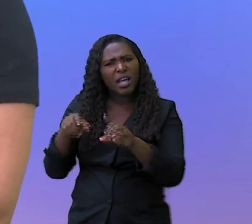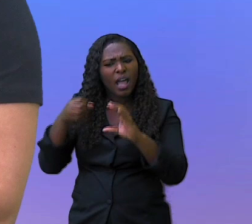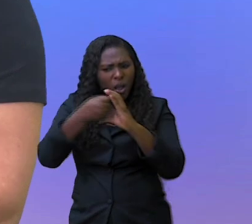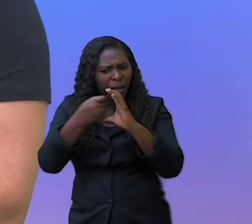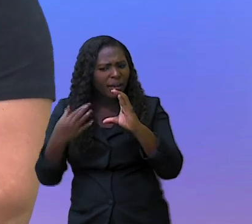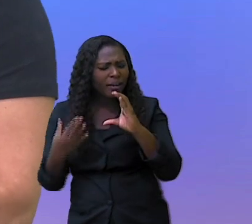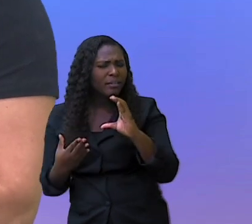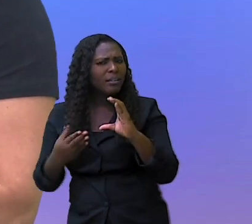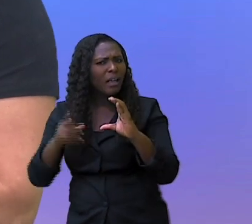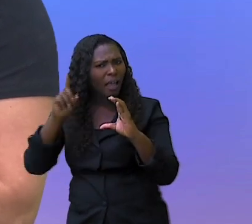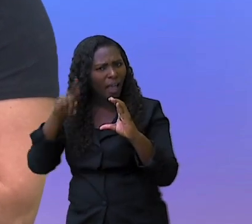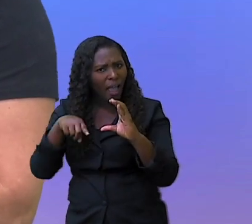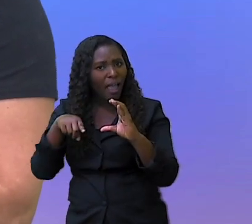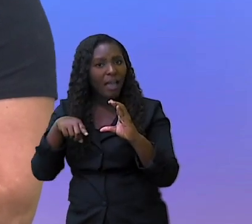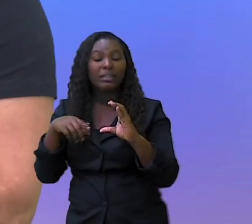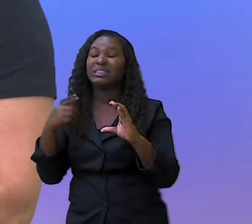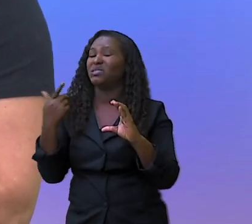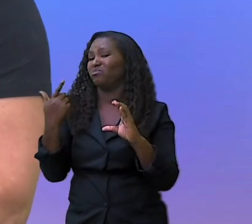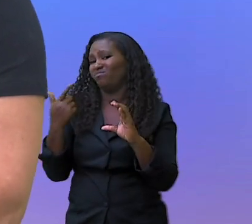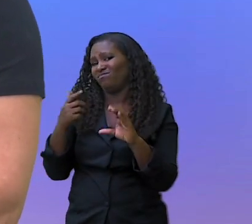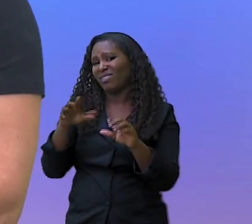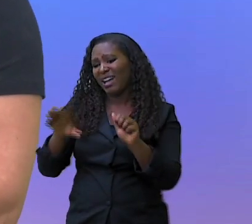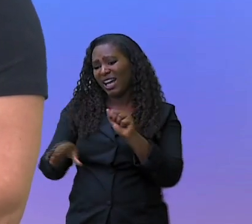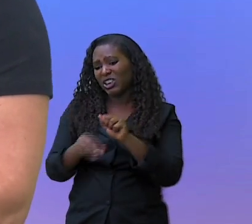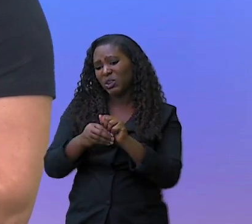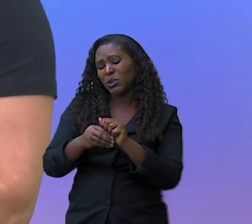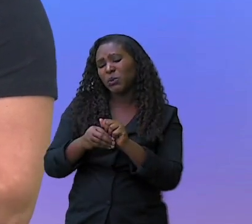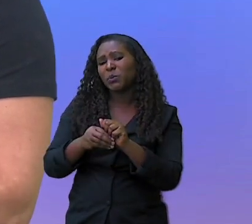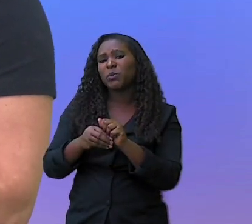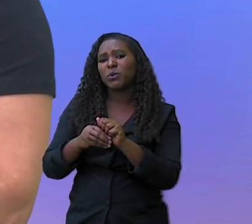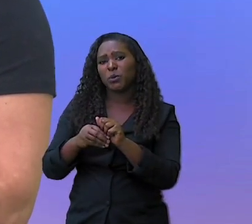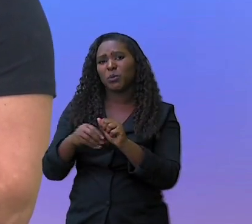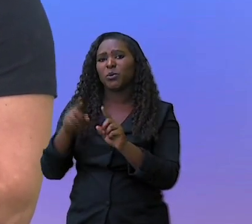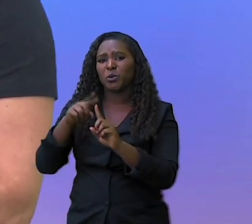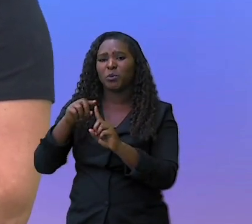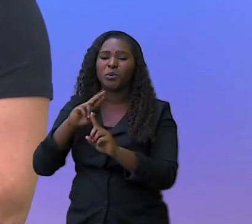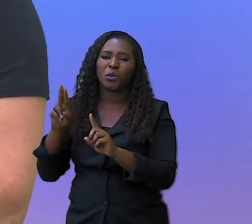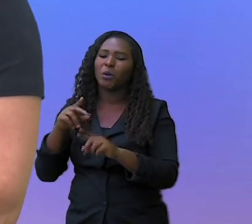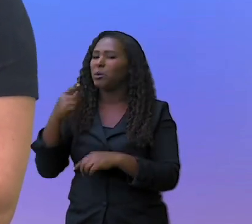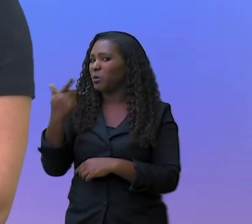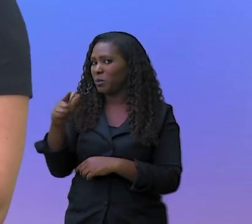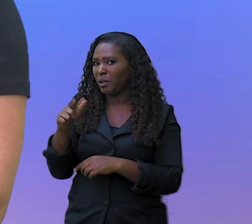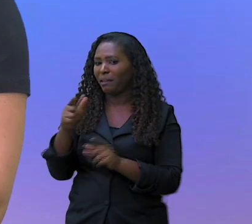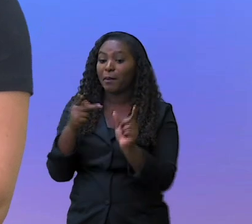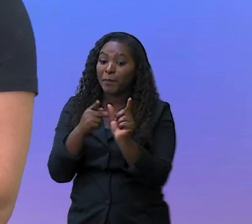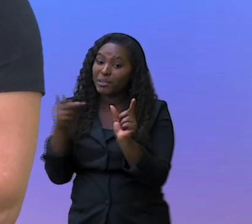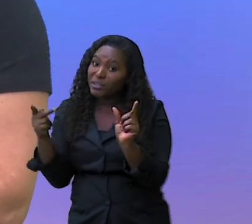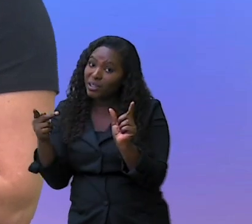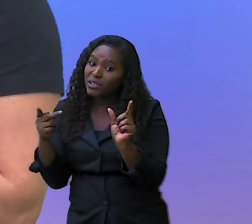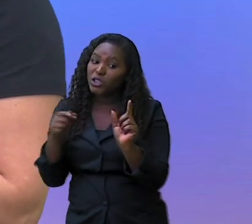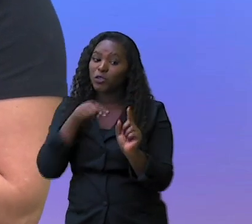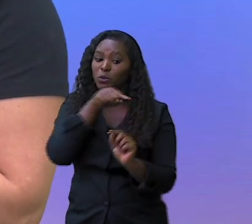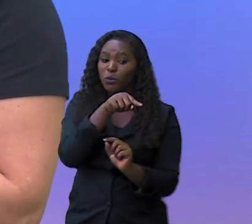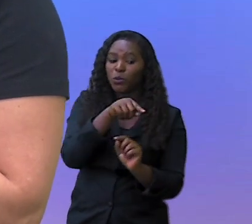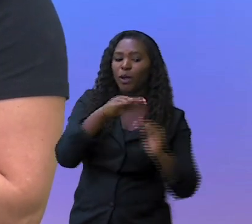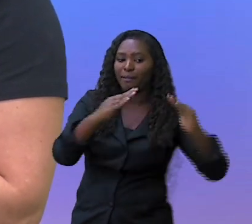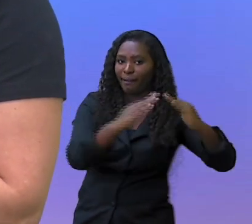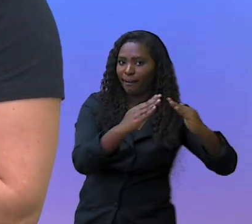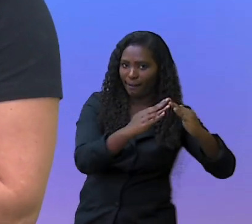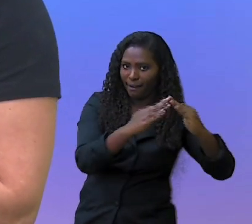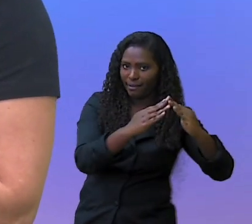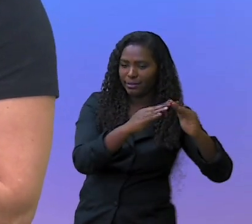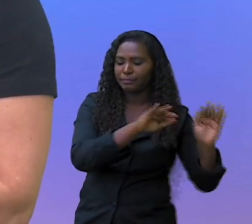característica, não é mesmo? Ah, não tem função de adjunto, não. Aí é predicativo do sujeito também. Ó, muito bem.